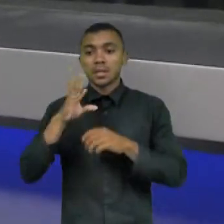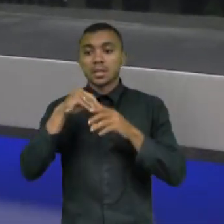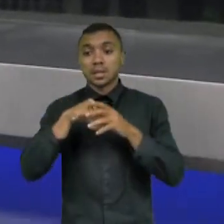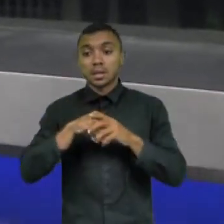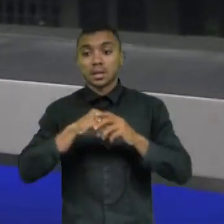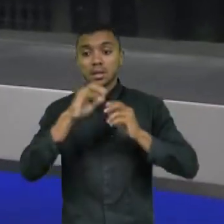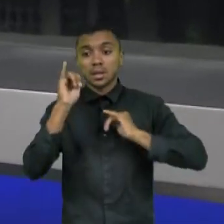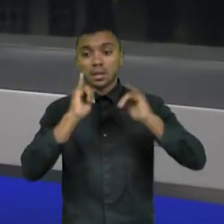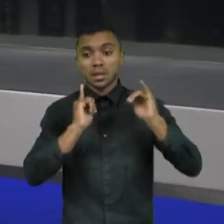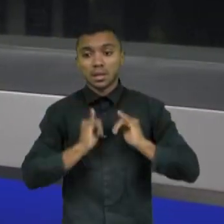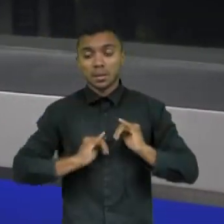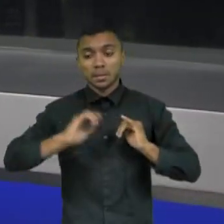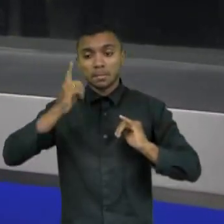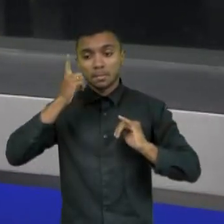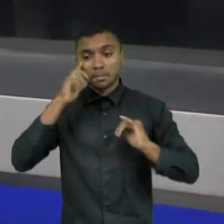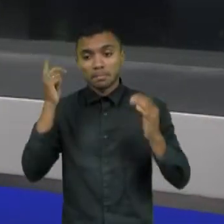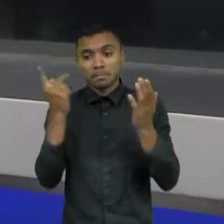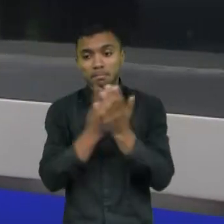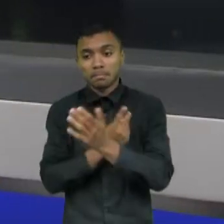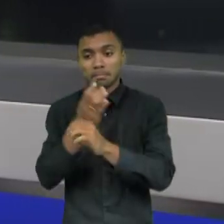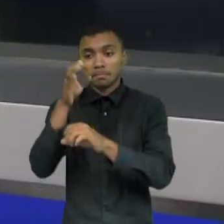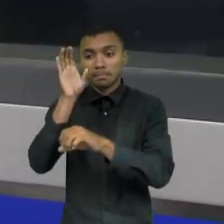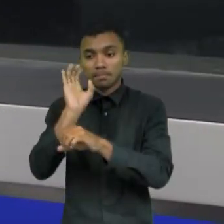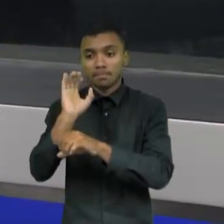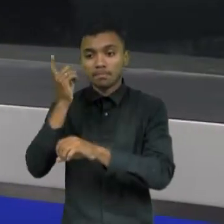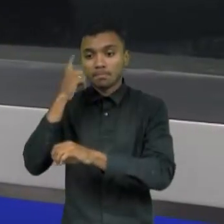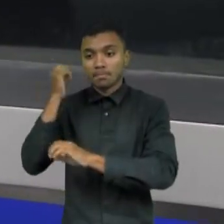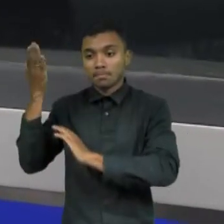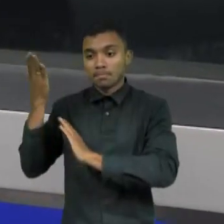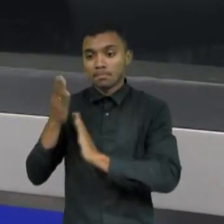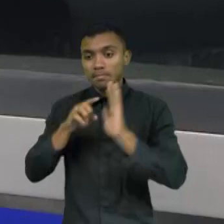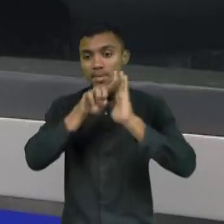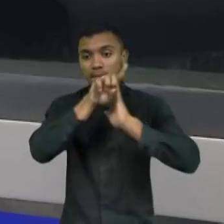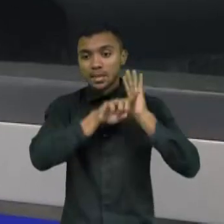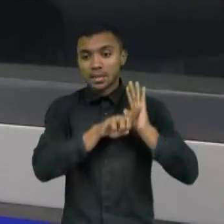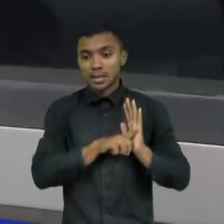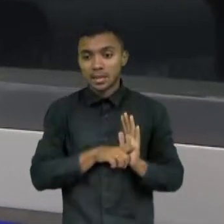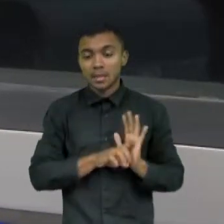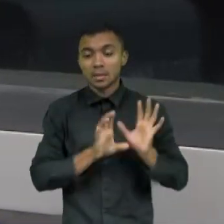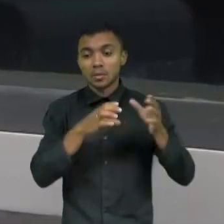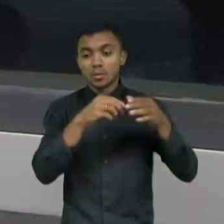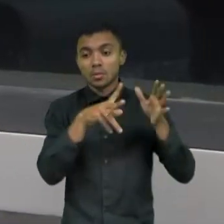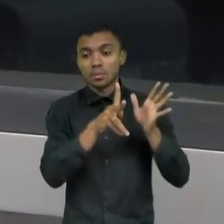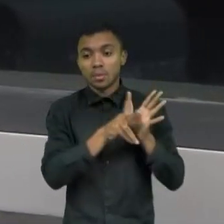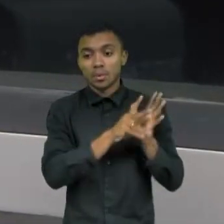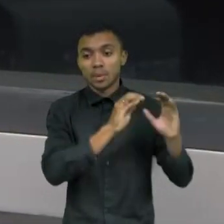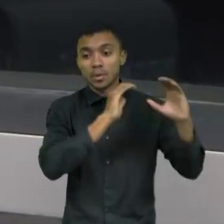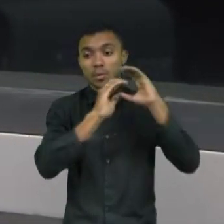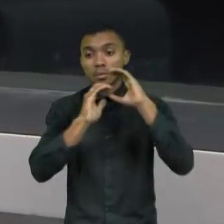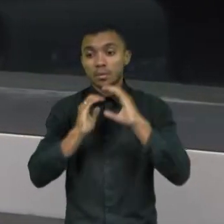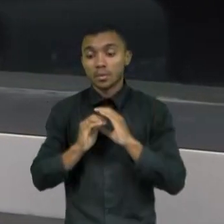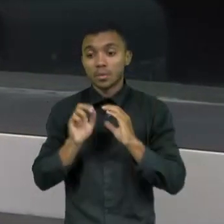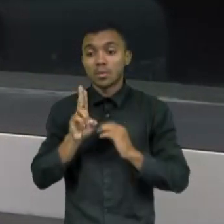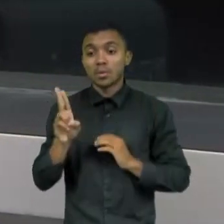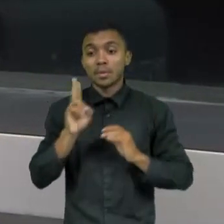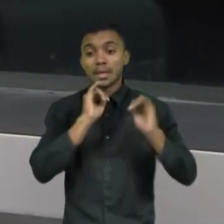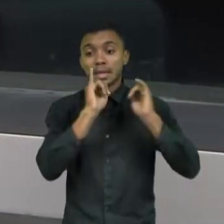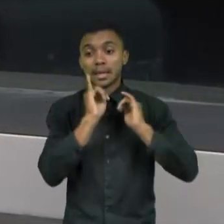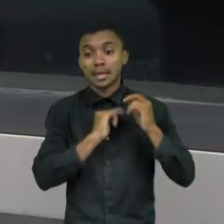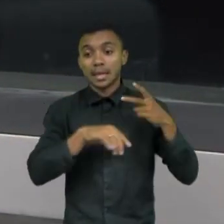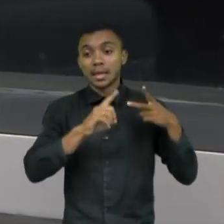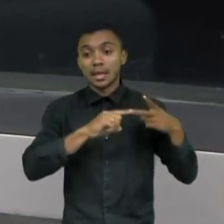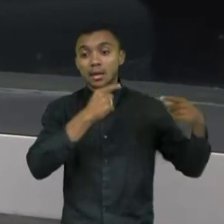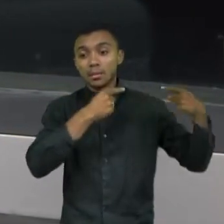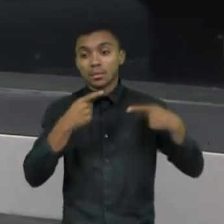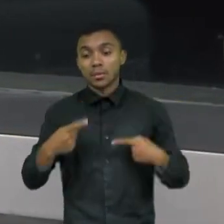A informação foi divulgada no levantamento do Grupo de Pesquisa em Comunicação, Internet e Política da